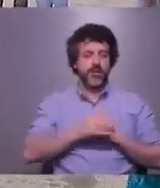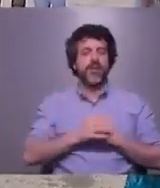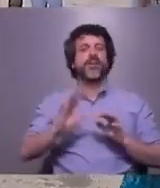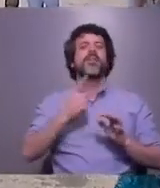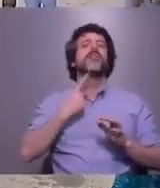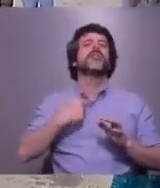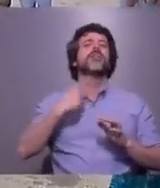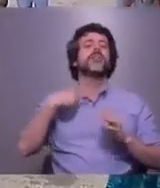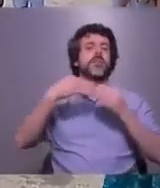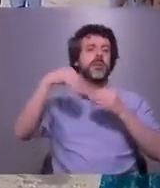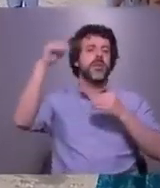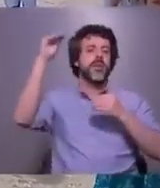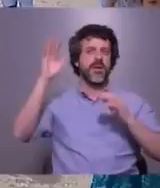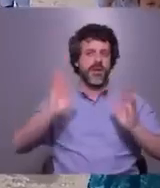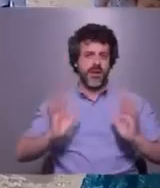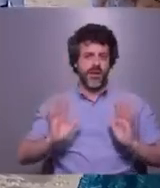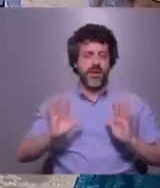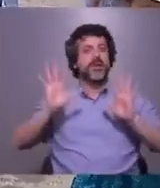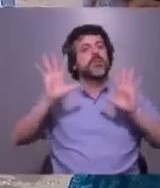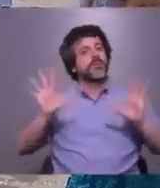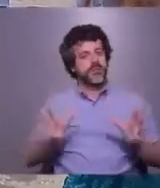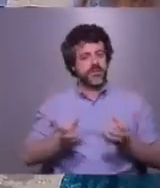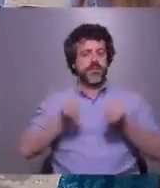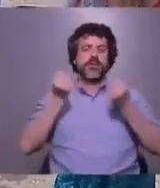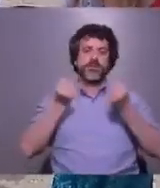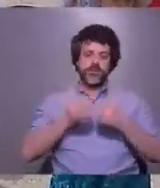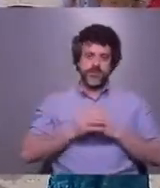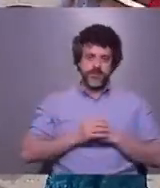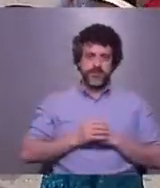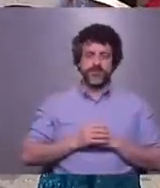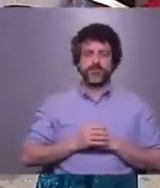nos deixei cair em tentação, mas livrai-nos do mal.